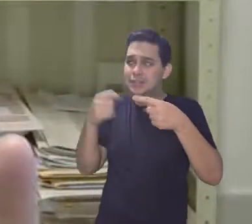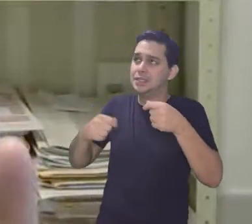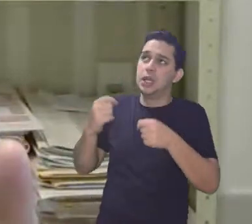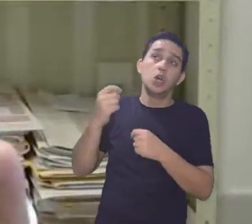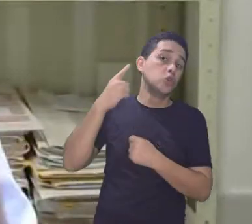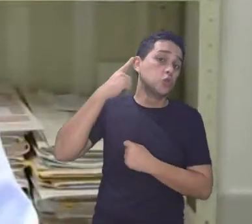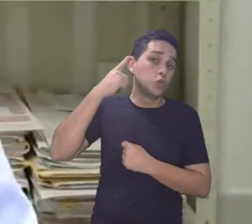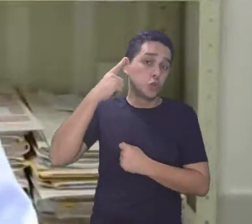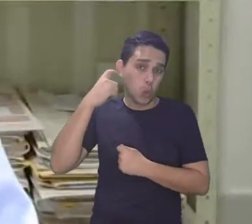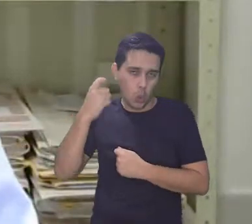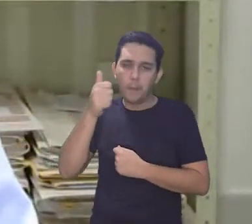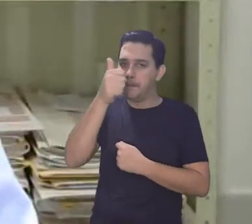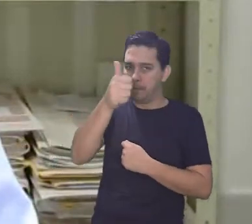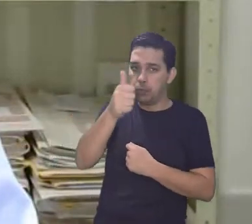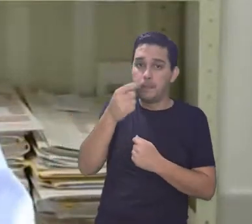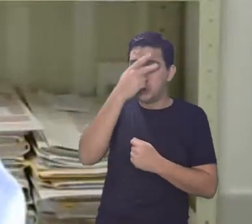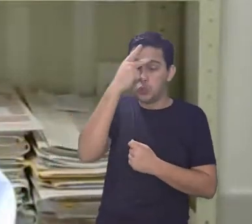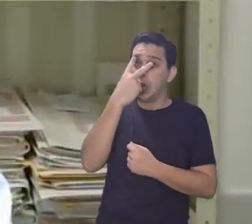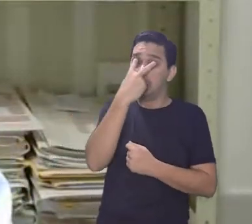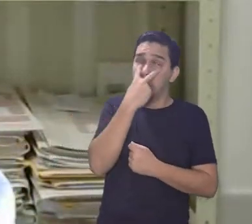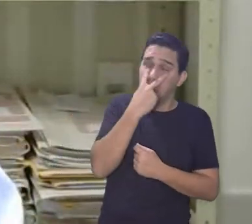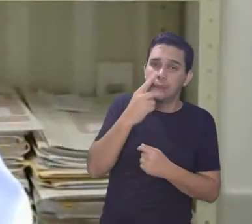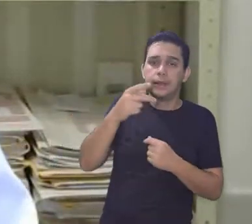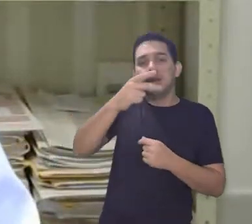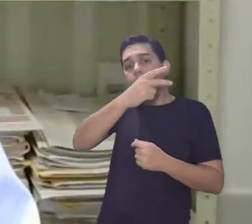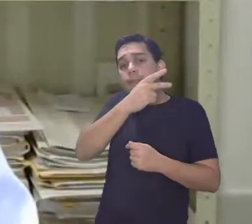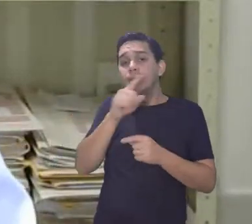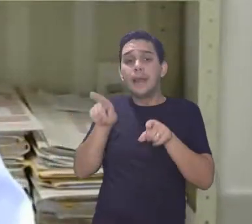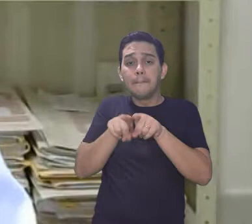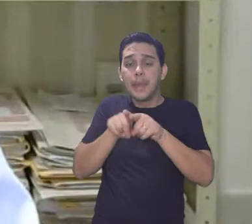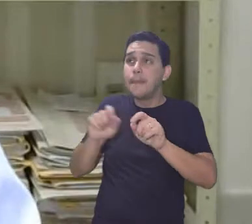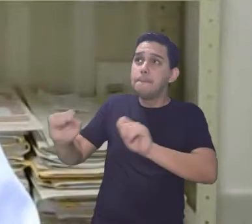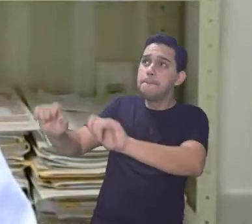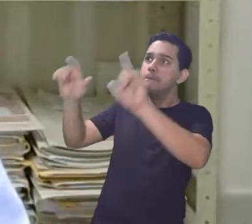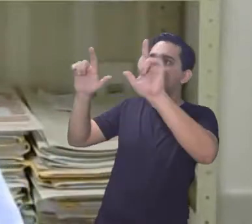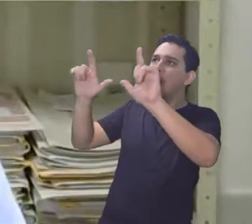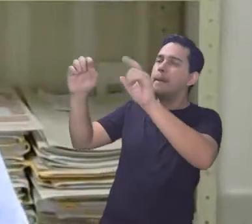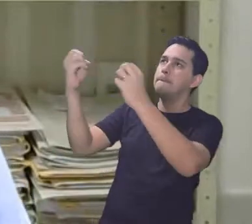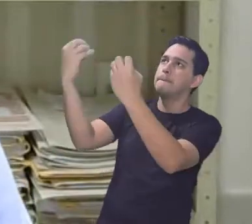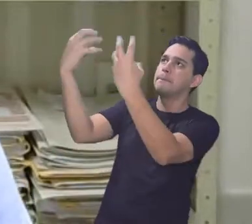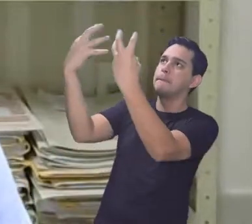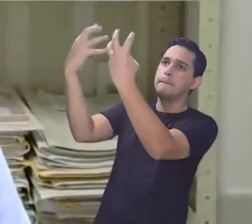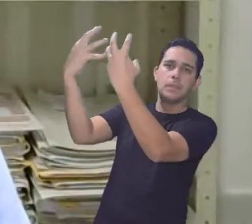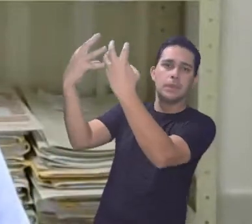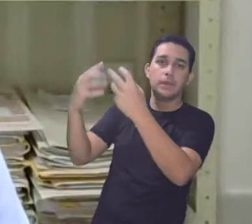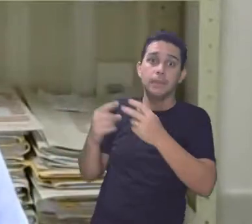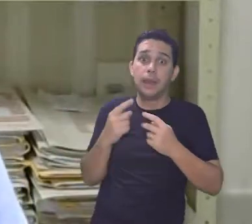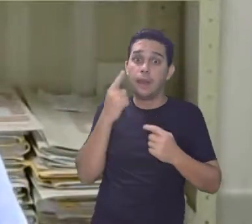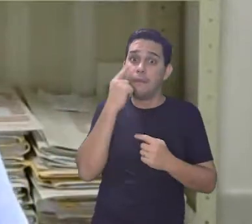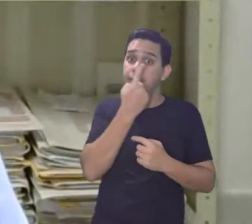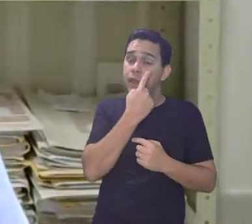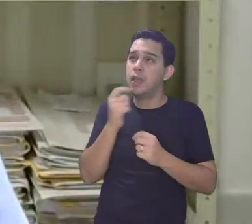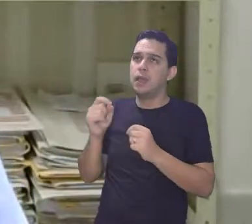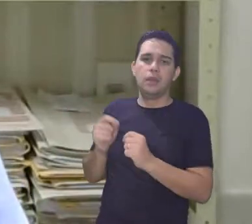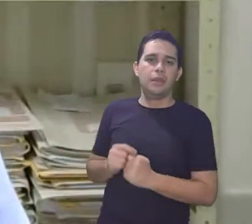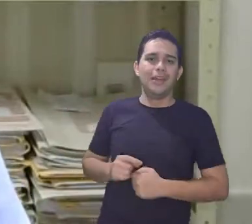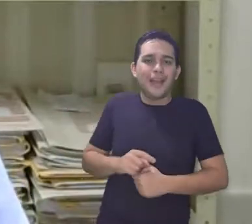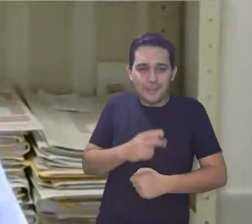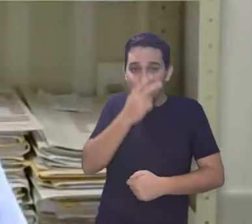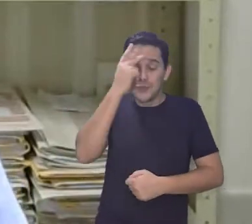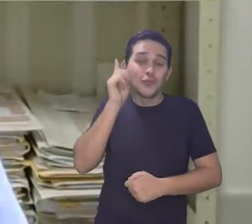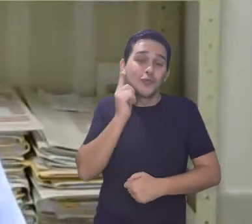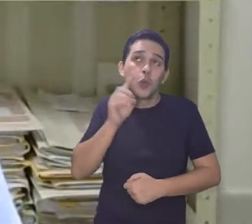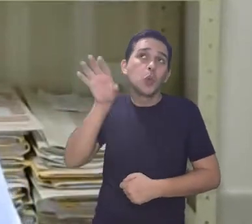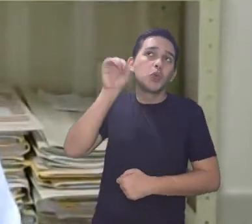pessoa possa visualizar e um som, porque dessa maneira você consegue atingir as pessoas com